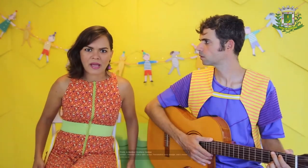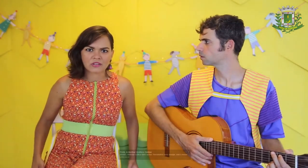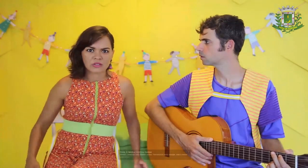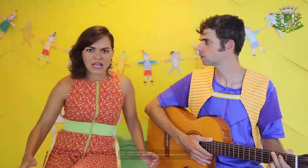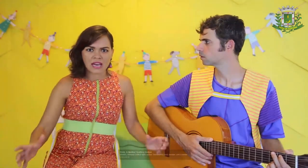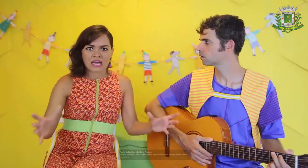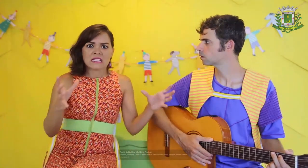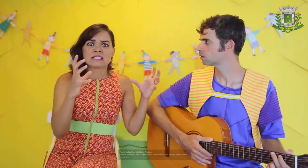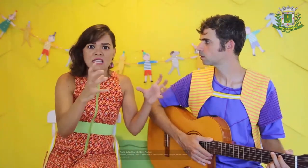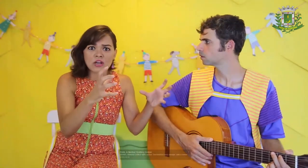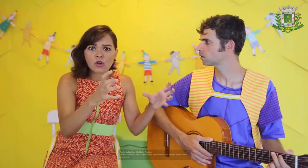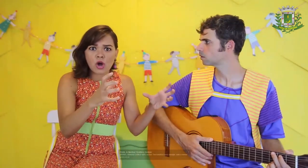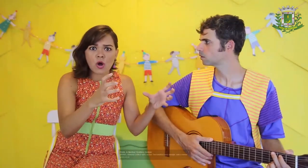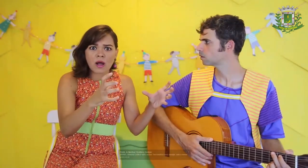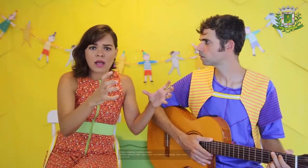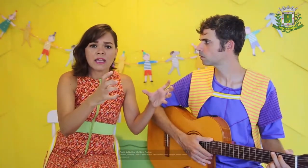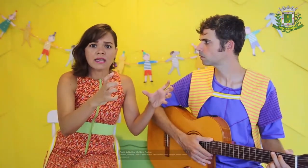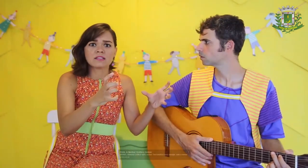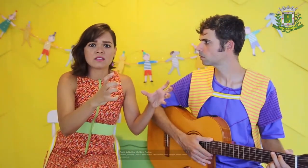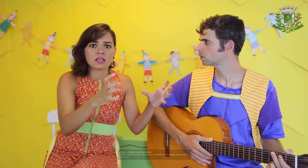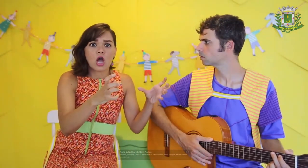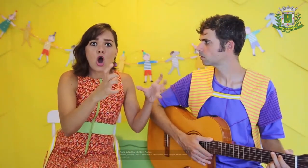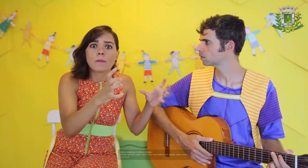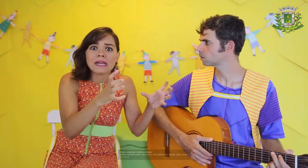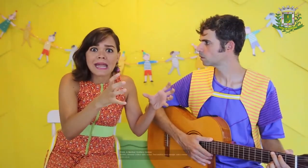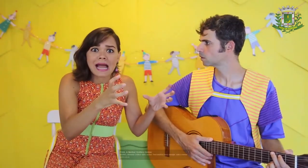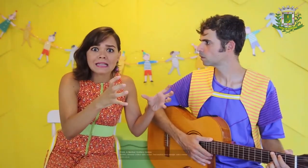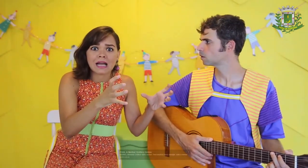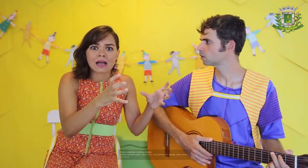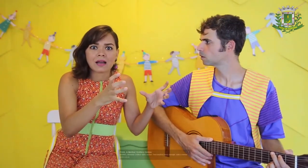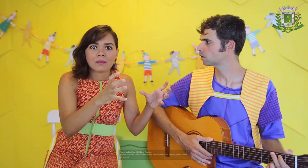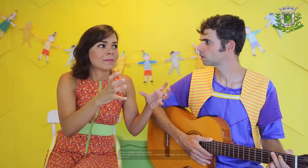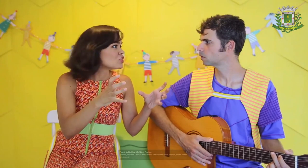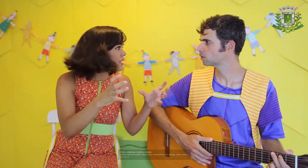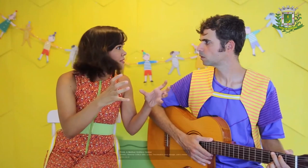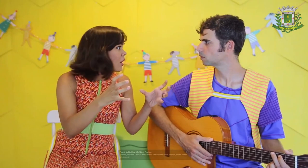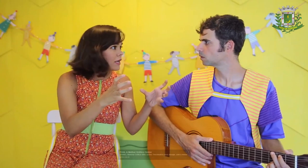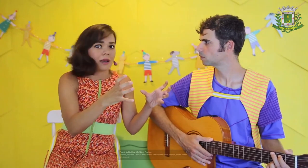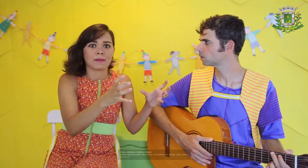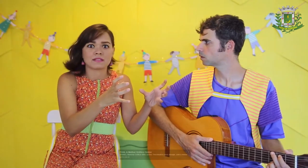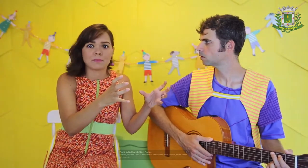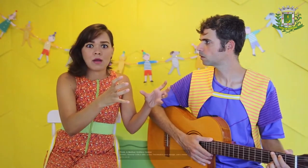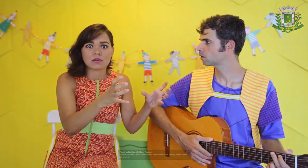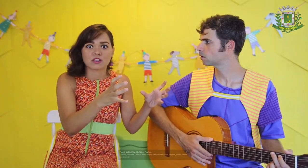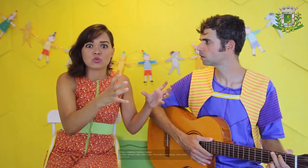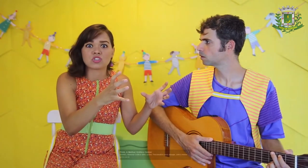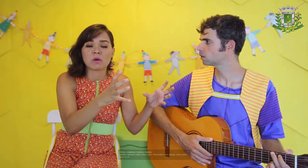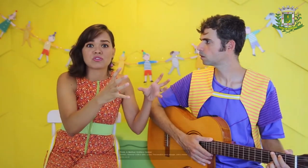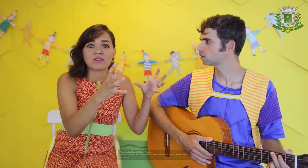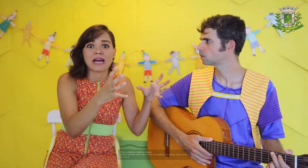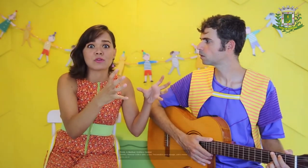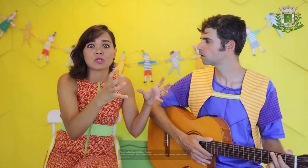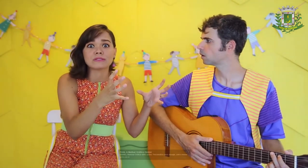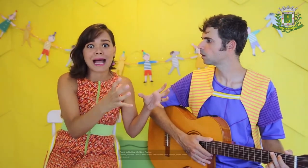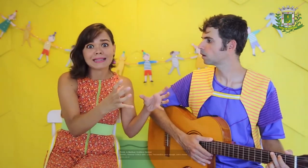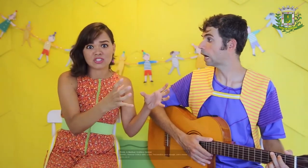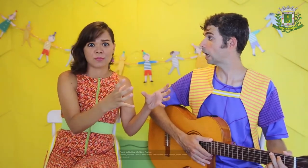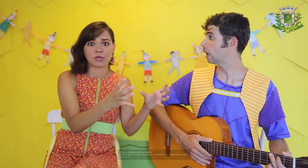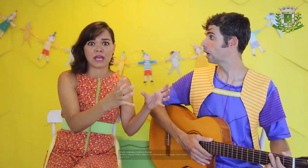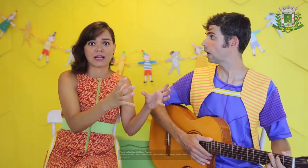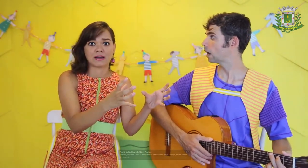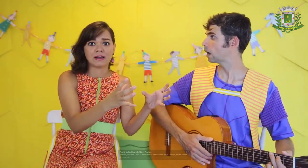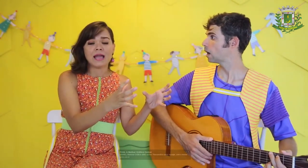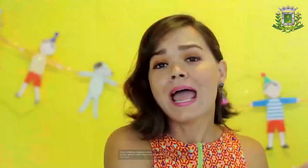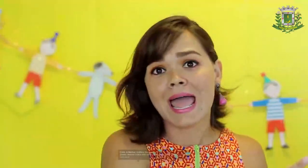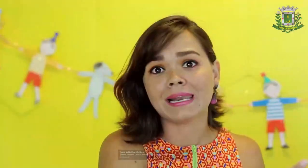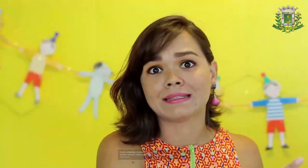então chegou perto dela, segurou-a e disse: obrigada! Mas nessa hora ela percebeu que as suas mãos ficaram grudadas